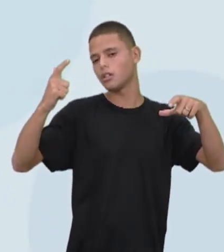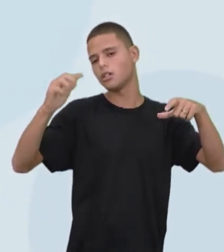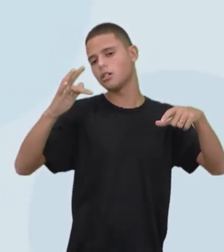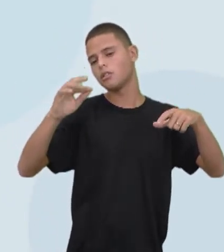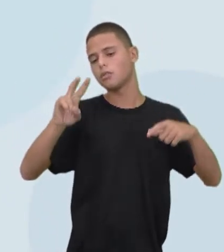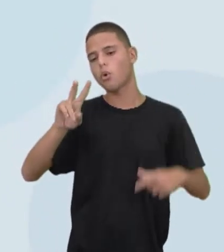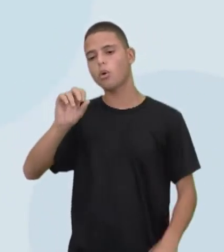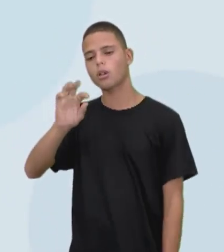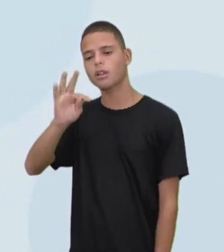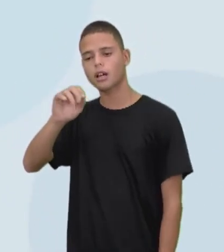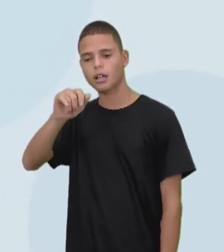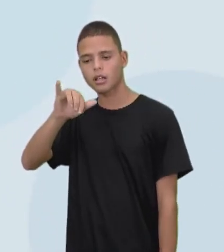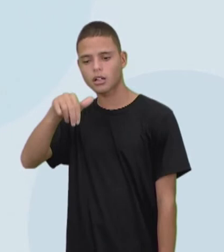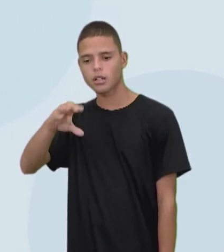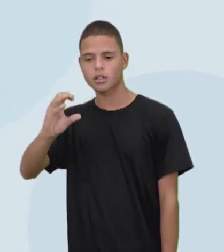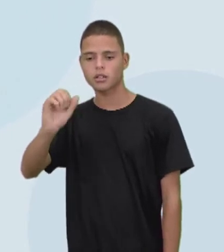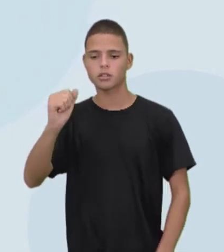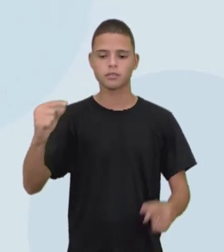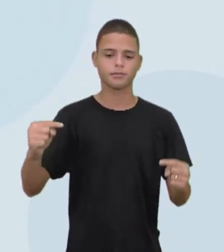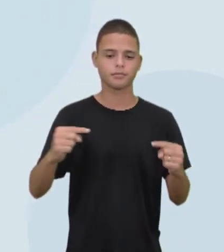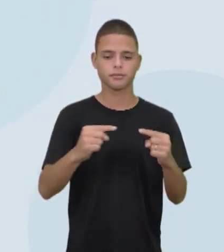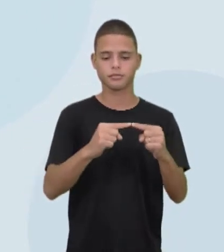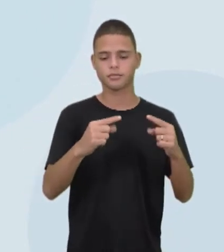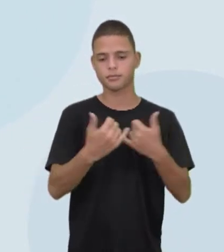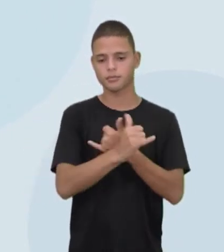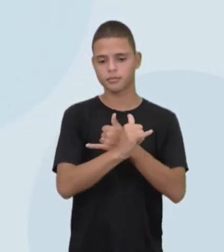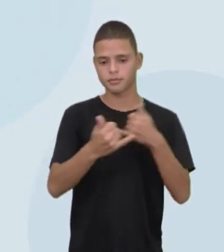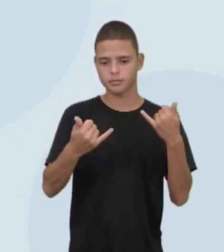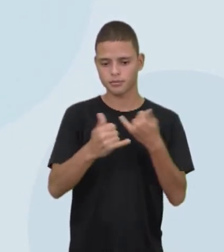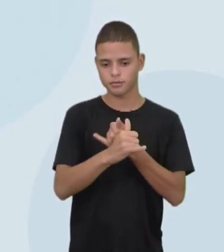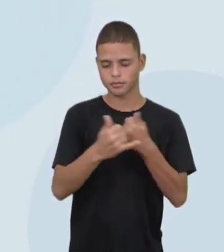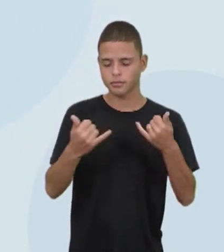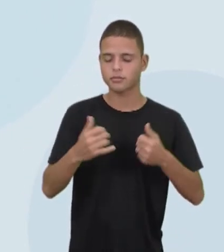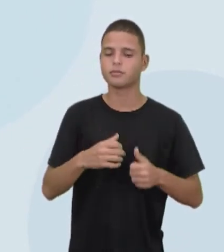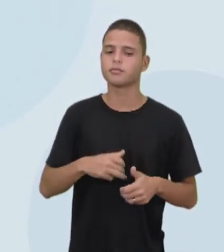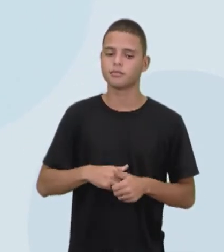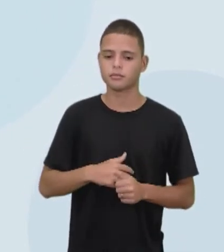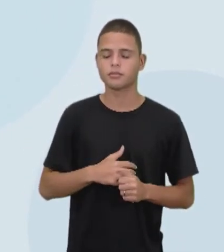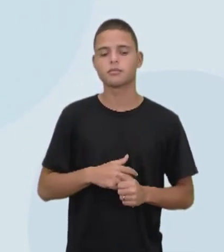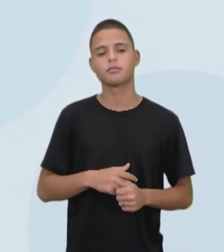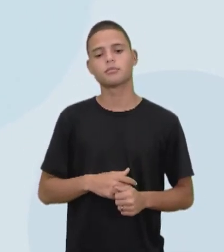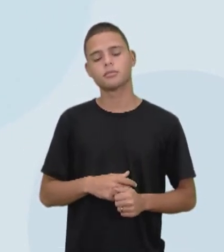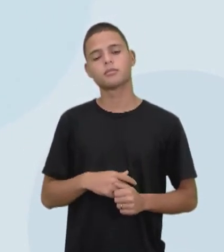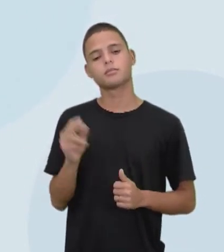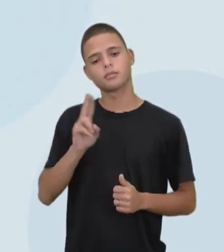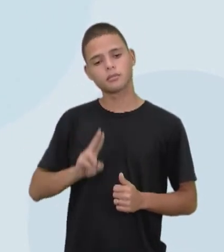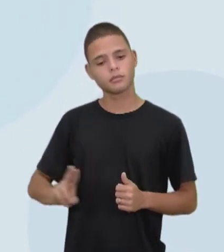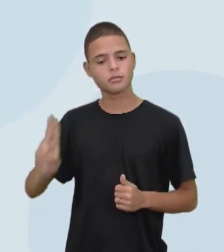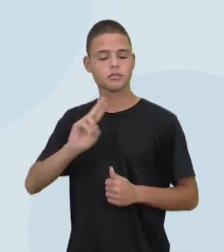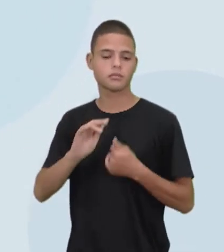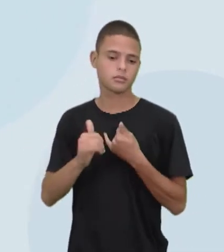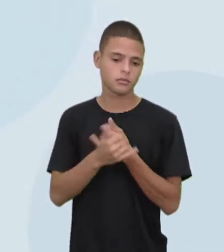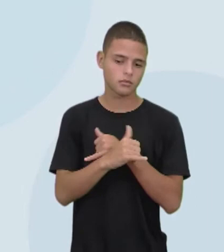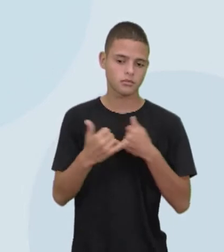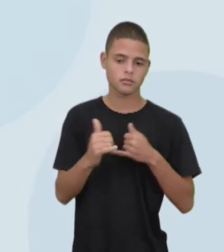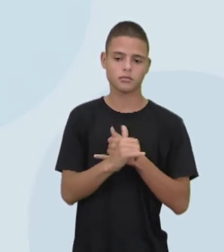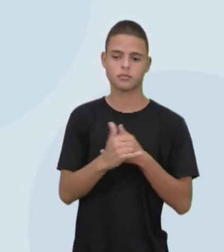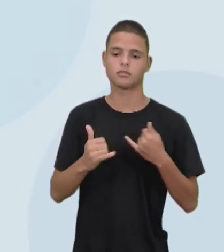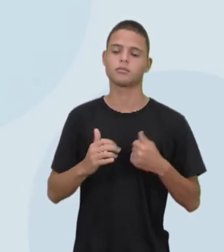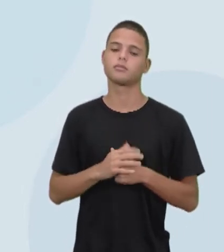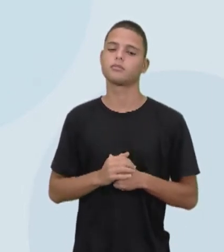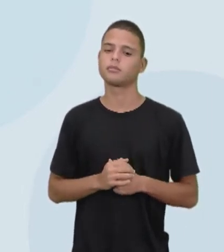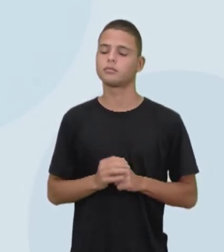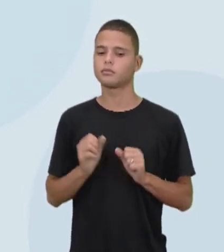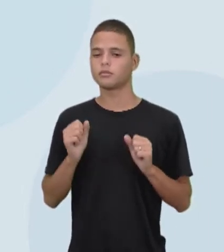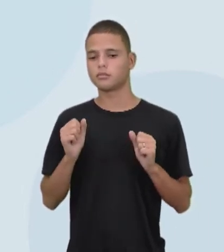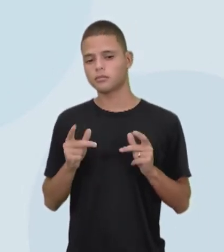da ideia de tensão, de energia elétrica. Então, é o uso de energia elétrica a partir de luz, tá bom? Então, olha